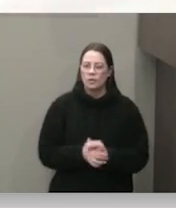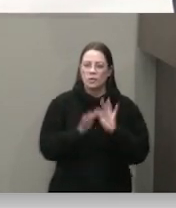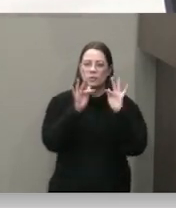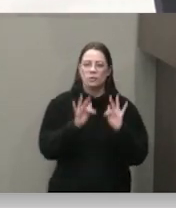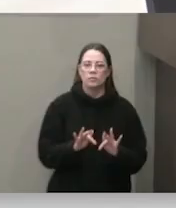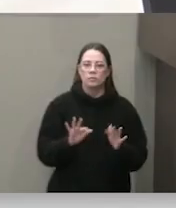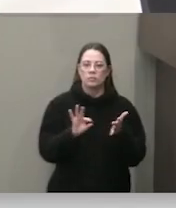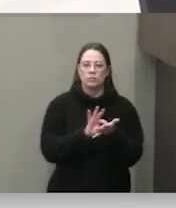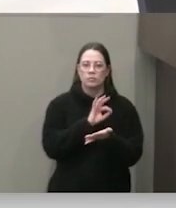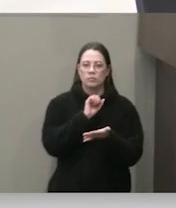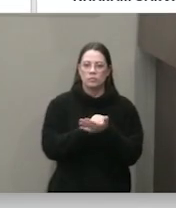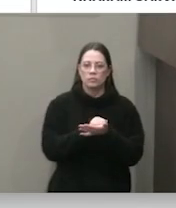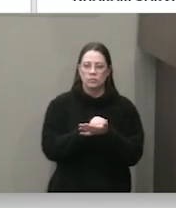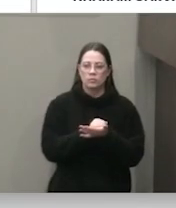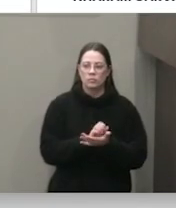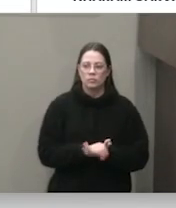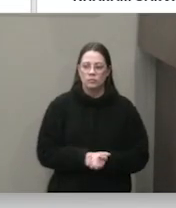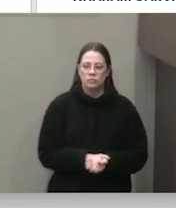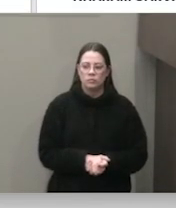Encerradas as inscrições.